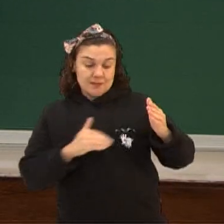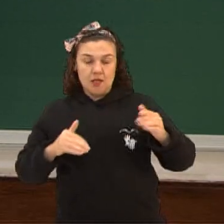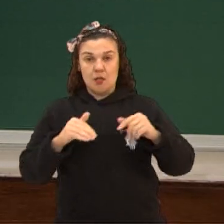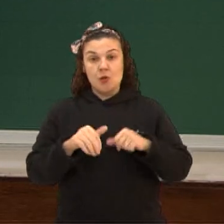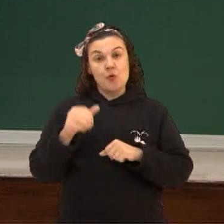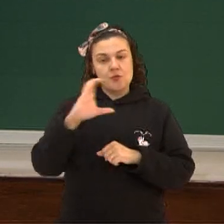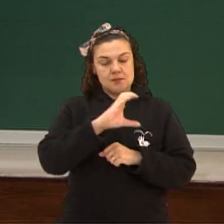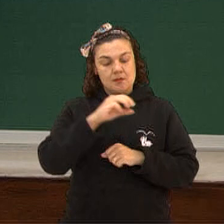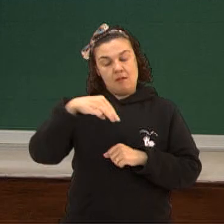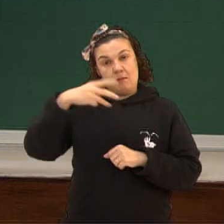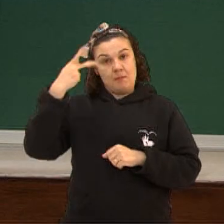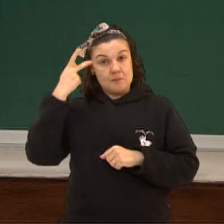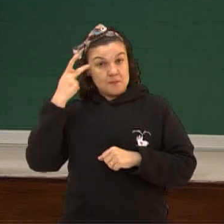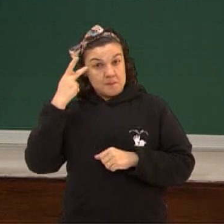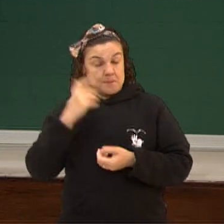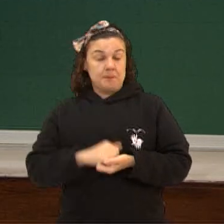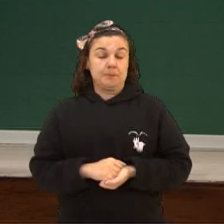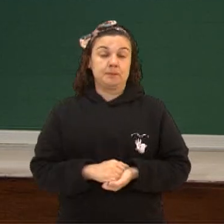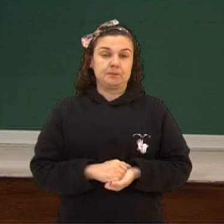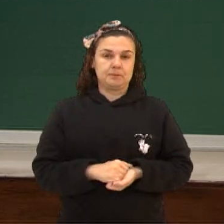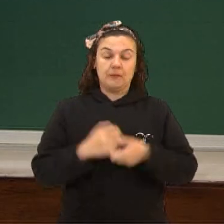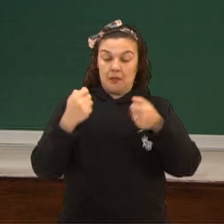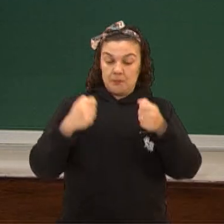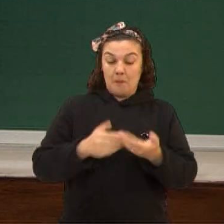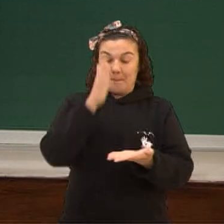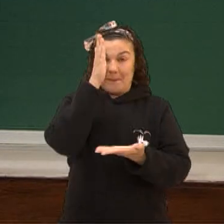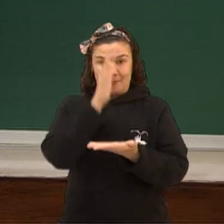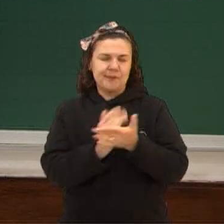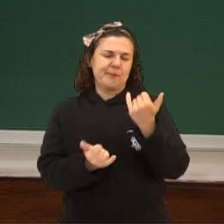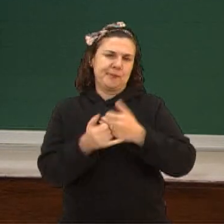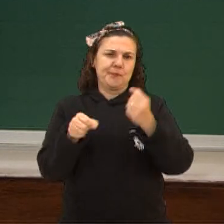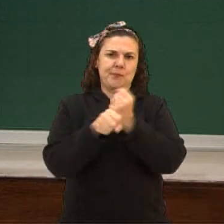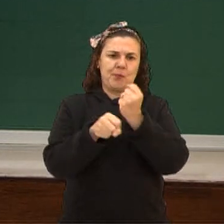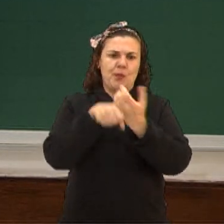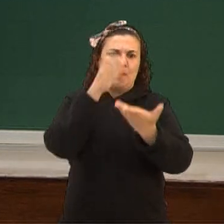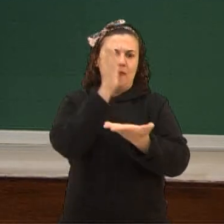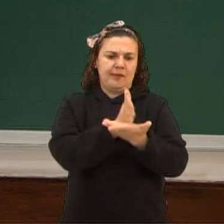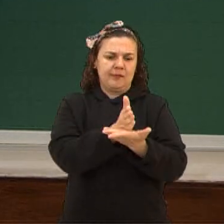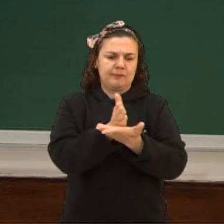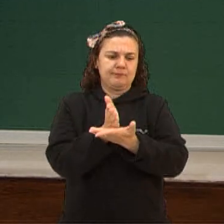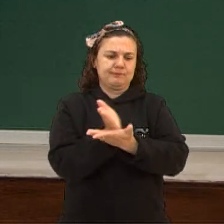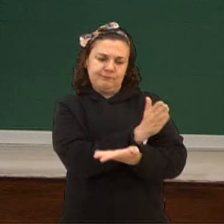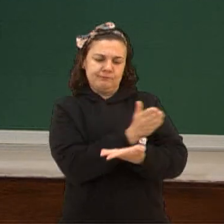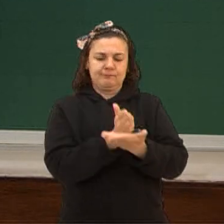de São Paulo, que teve que sair na metade aí da obra, foi uma